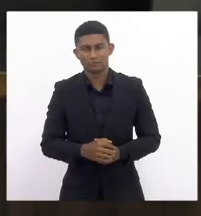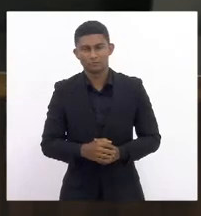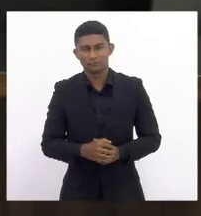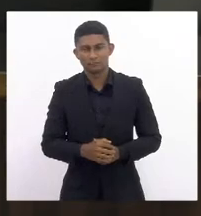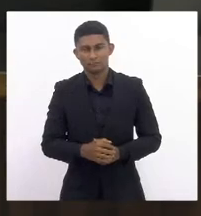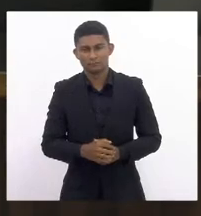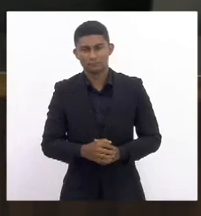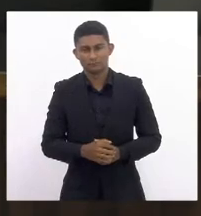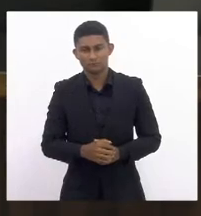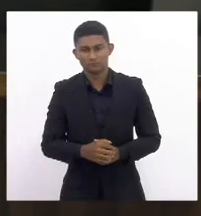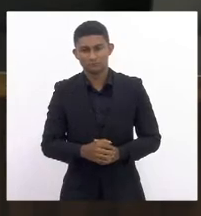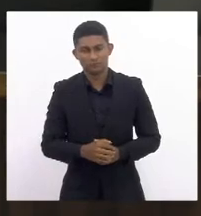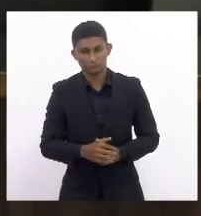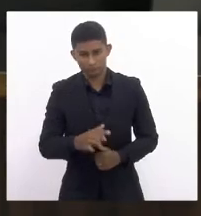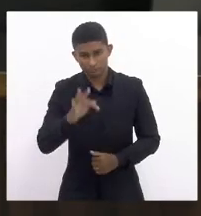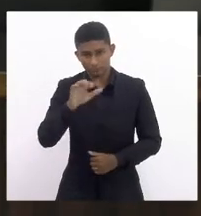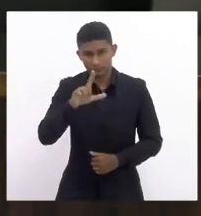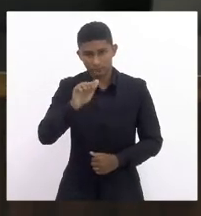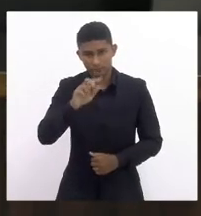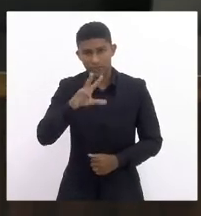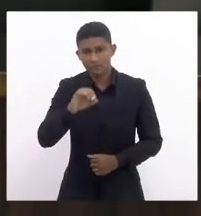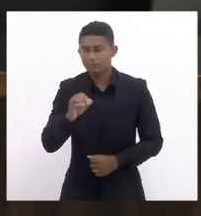Contrário. Deputado Flávio.